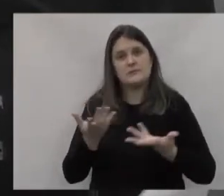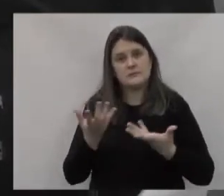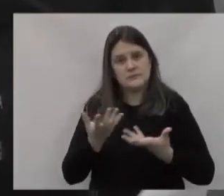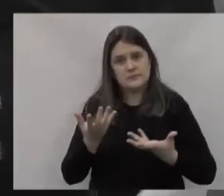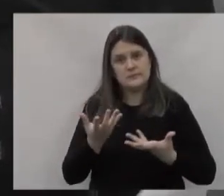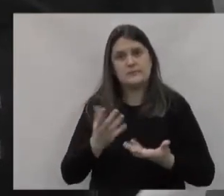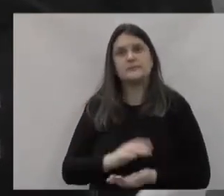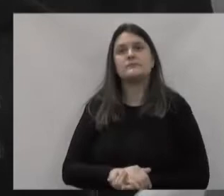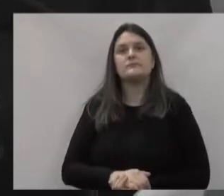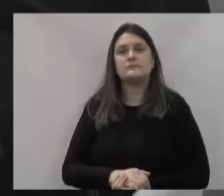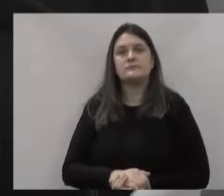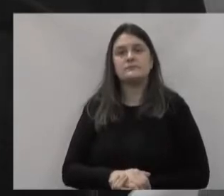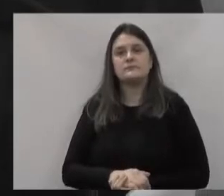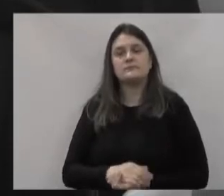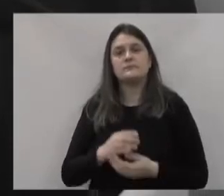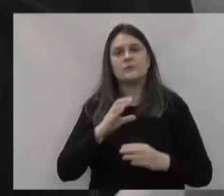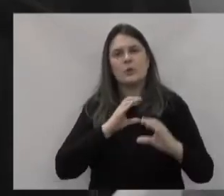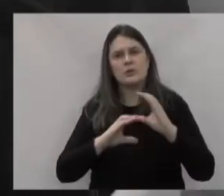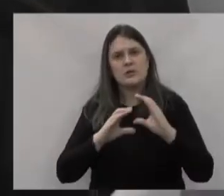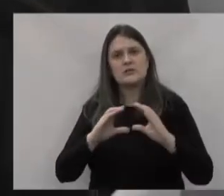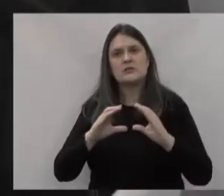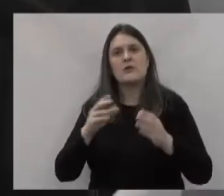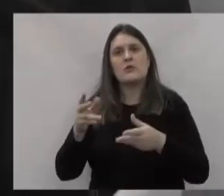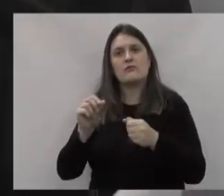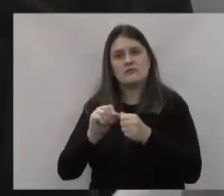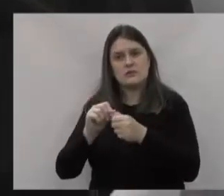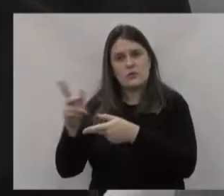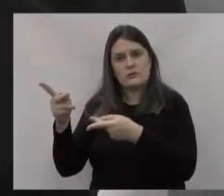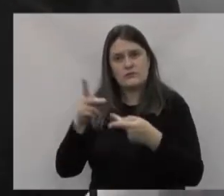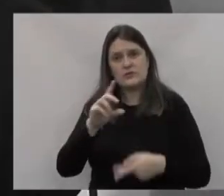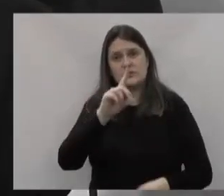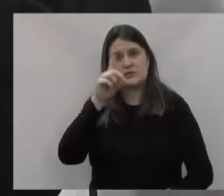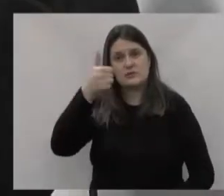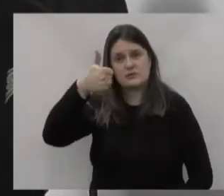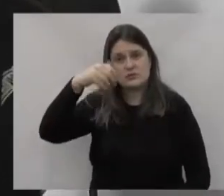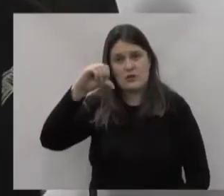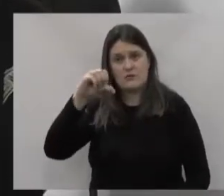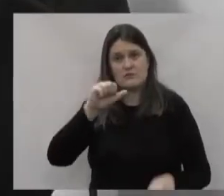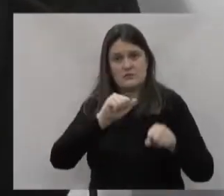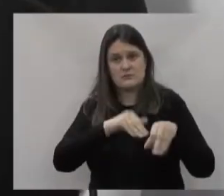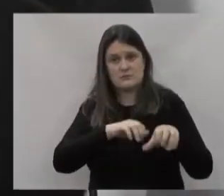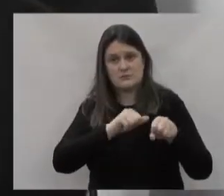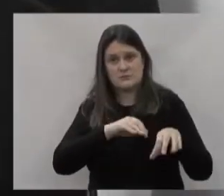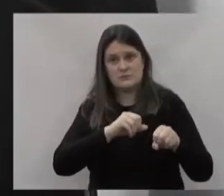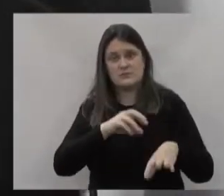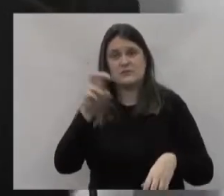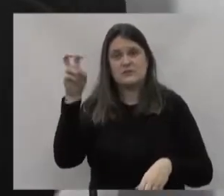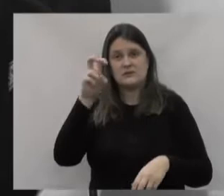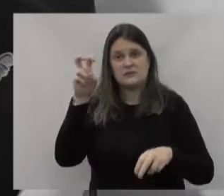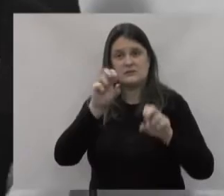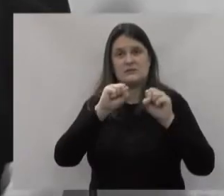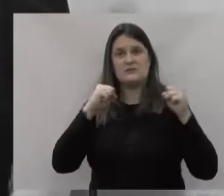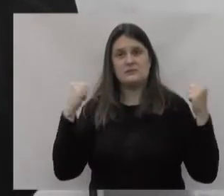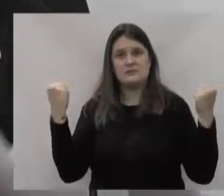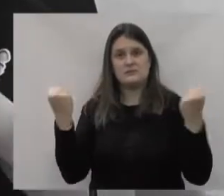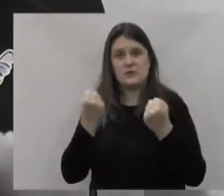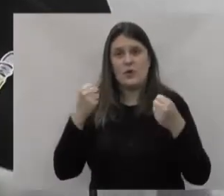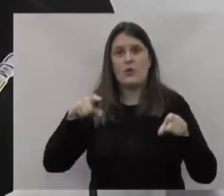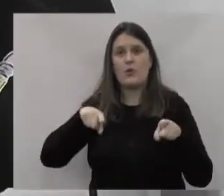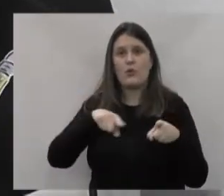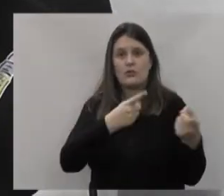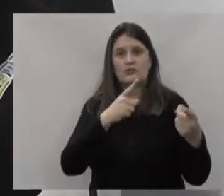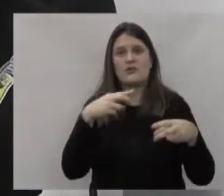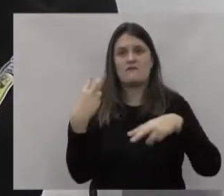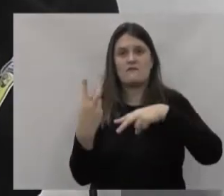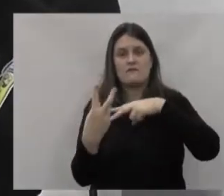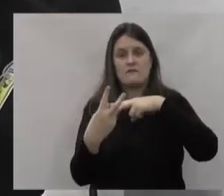queria comunicar, né, e fazer o convite que no dia 19 de setembro vai ter o 5º Seminário Regional de Combate à Violência